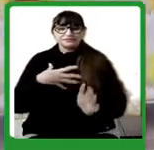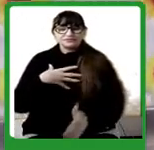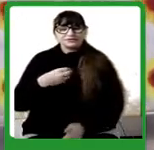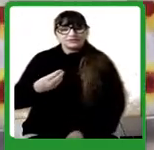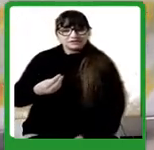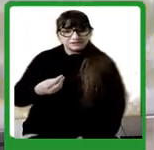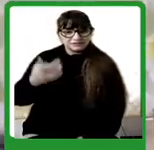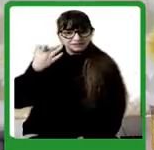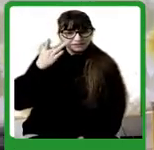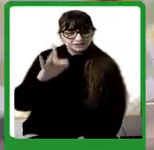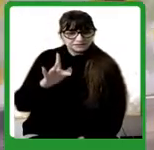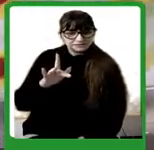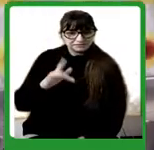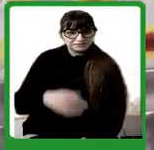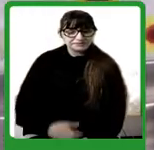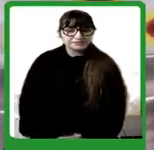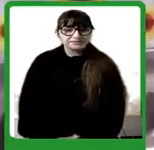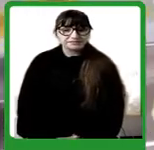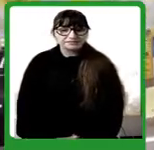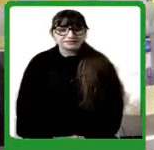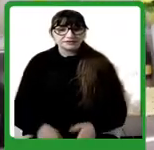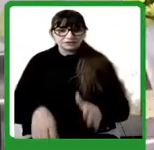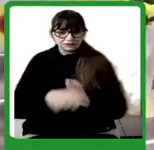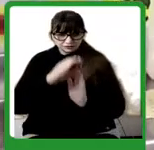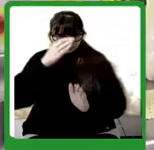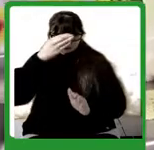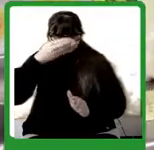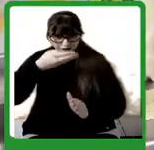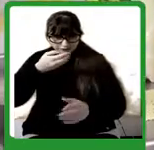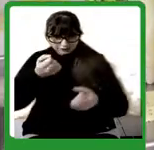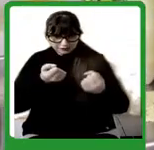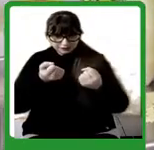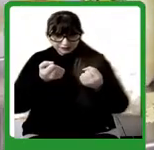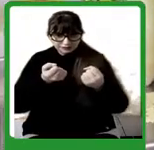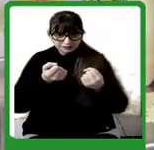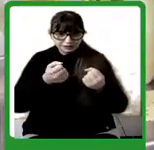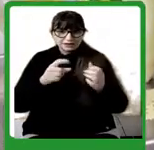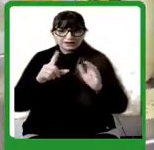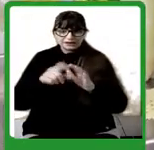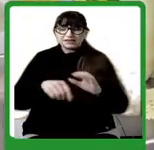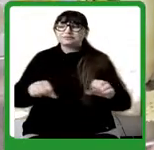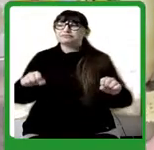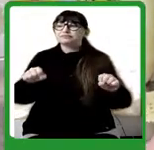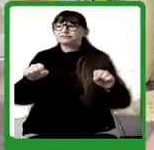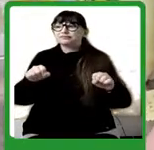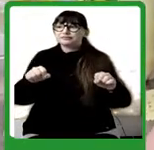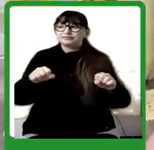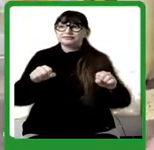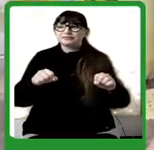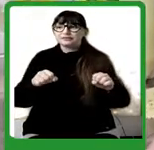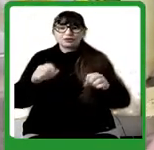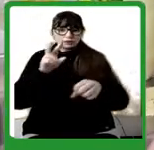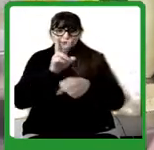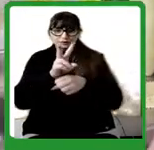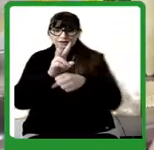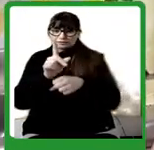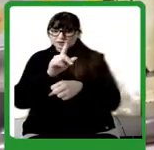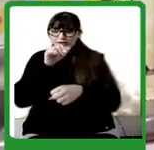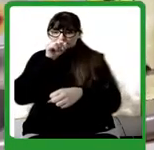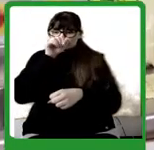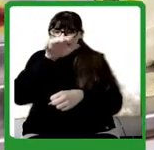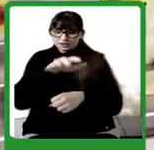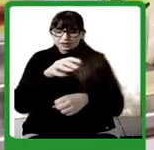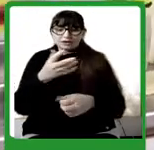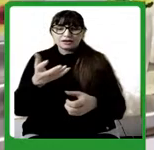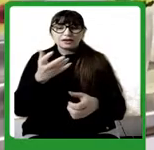Maria, veio de Fuca, viemos de Fuca assim, com as mãozinhas no puta merda ali, toalhinha pra não vomitar. Quero a receita daquele pão.